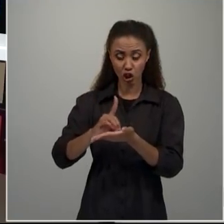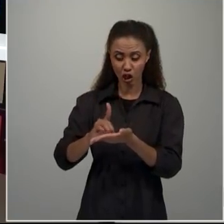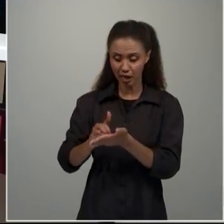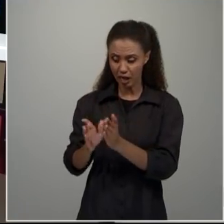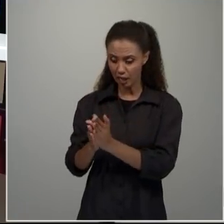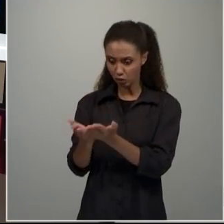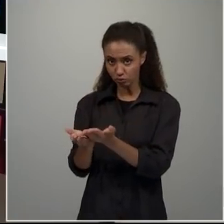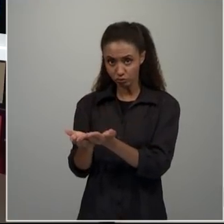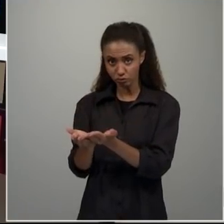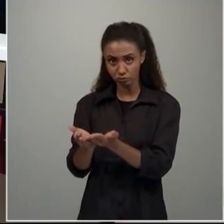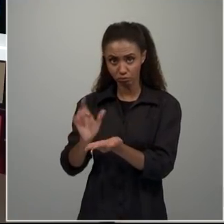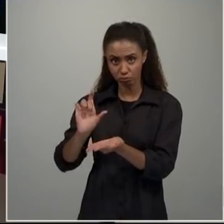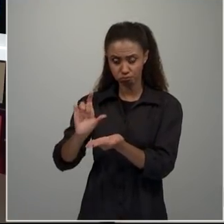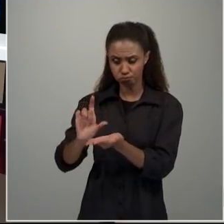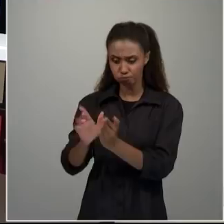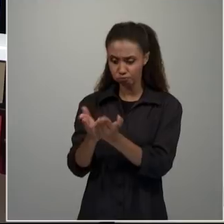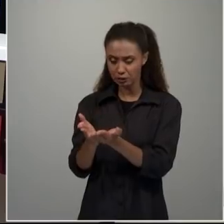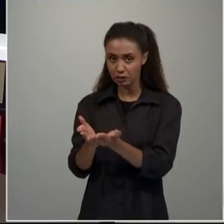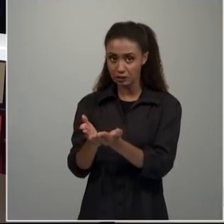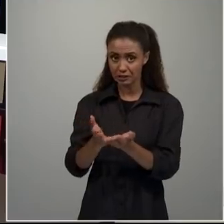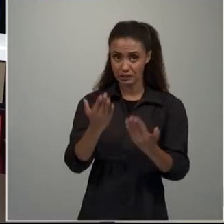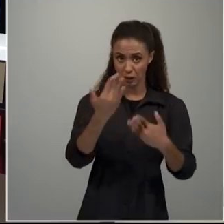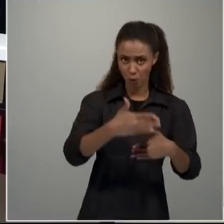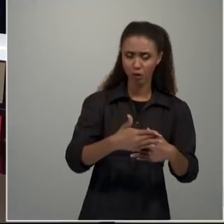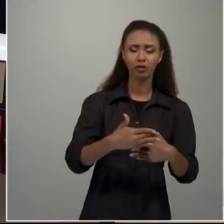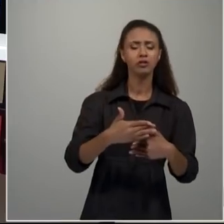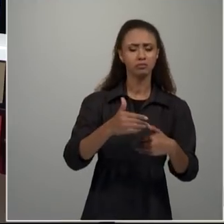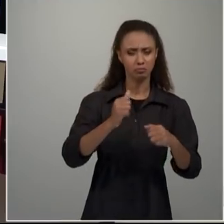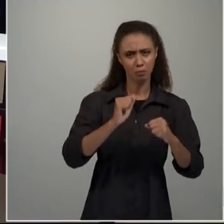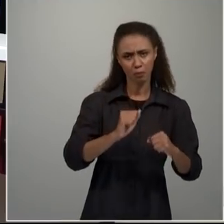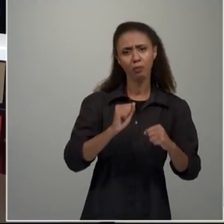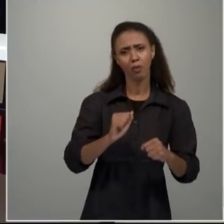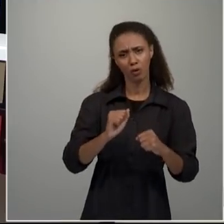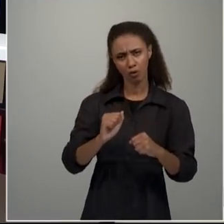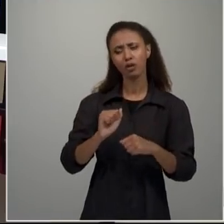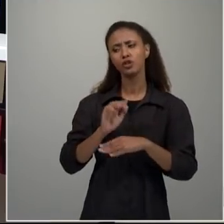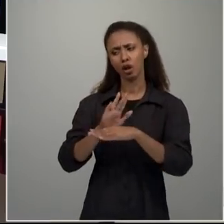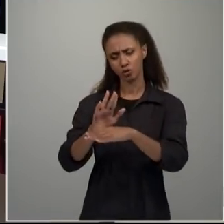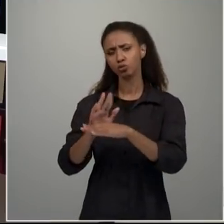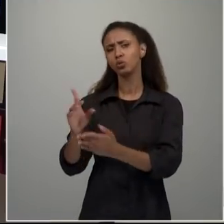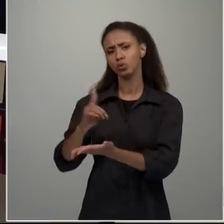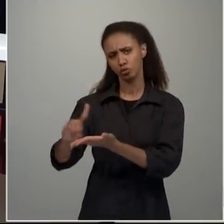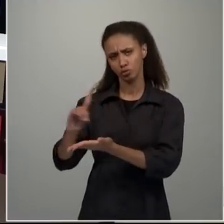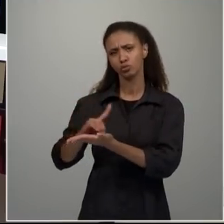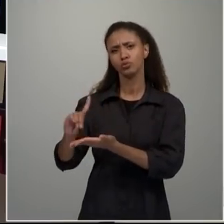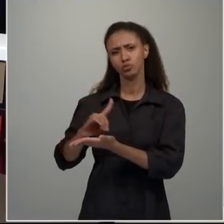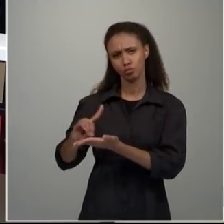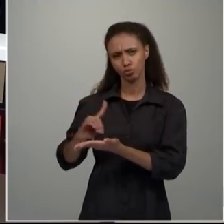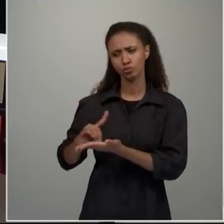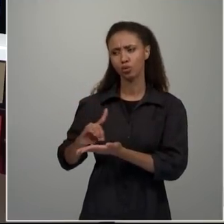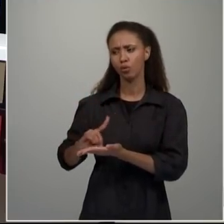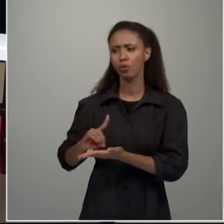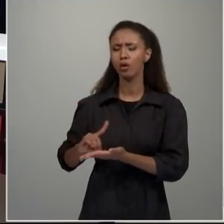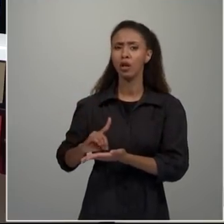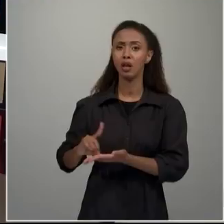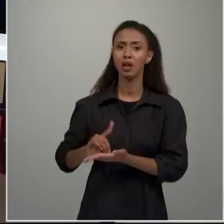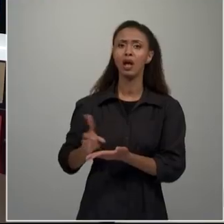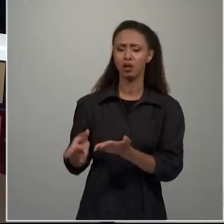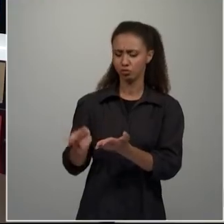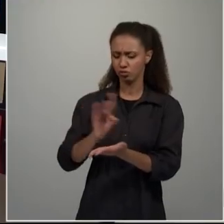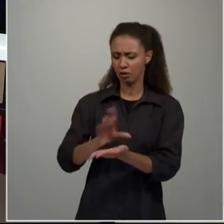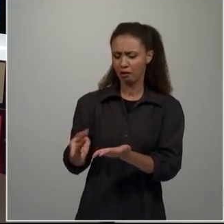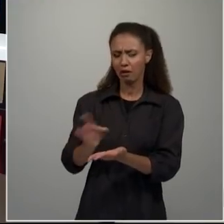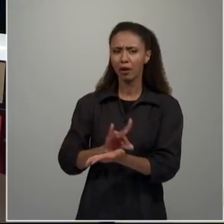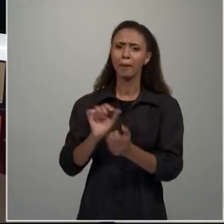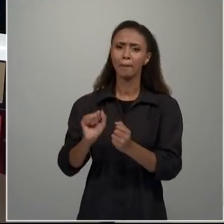ok então lá na sua casa para ter um pouquinho de trabalho mas olha o dicionário de papel porque o que acontece com o aluno árvore prova hoje estou em